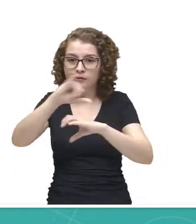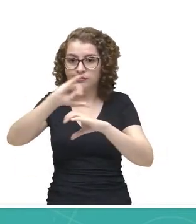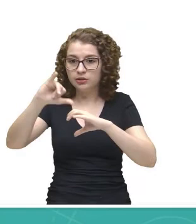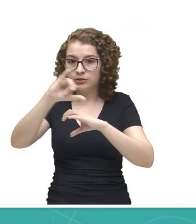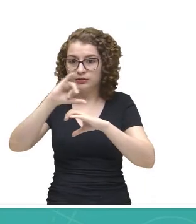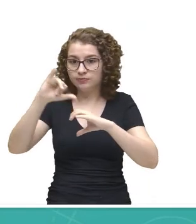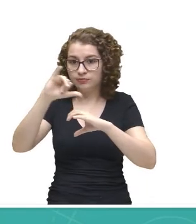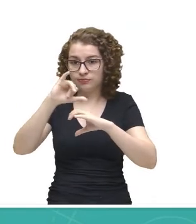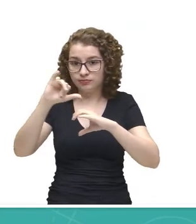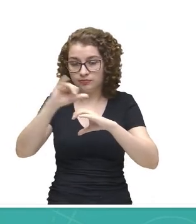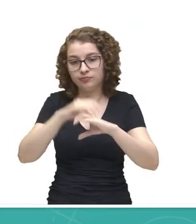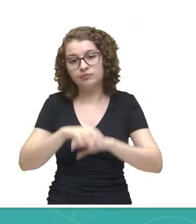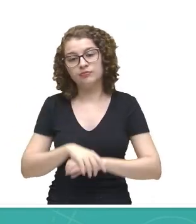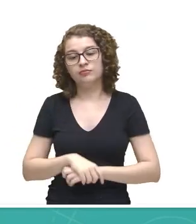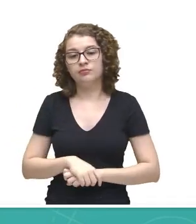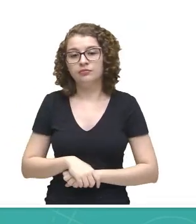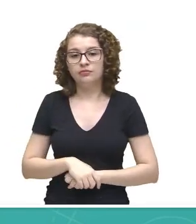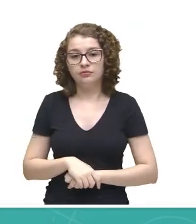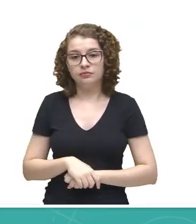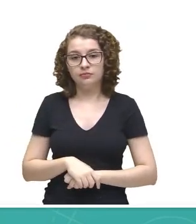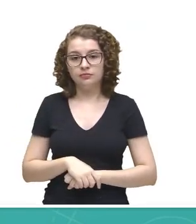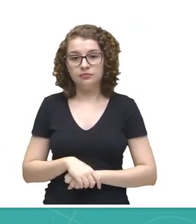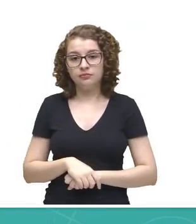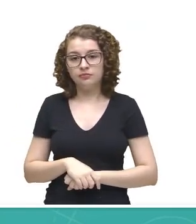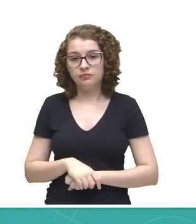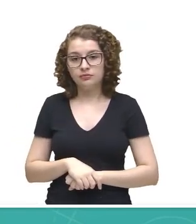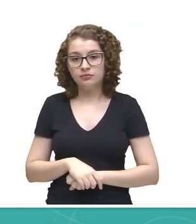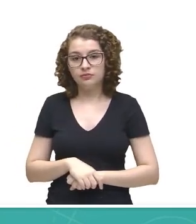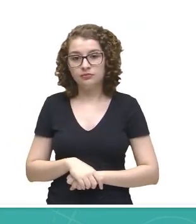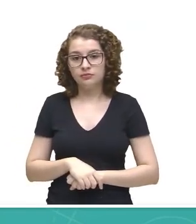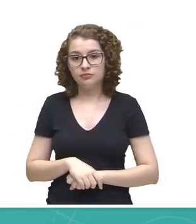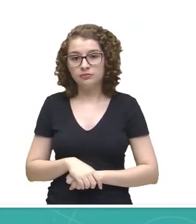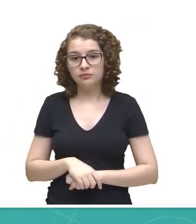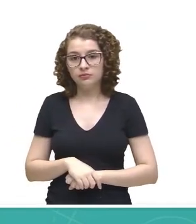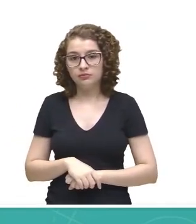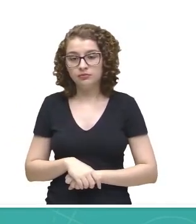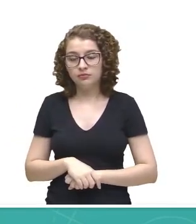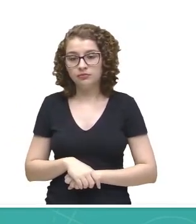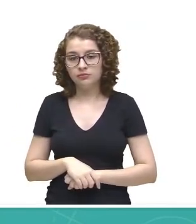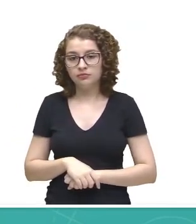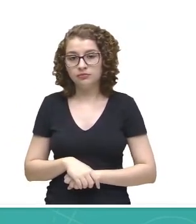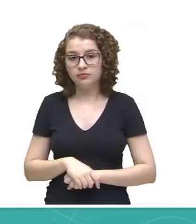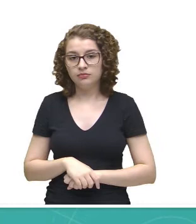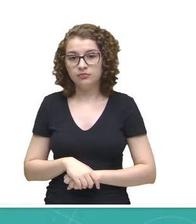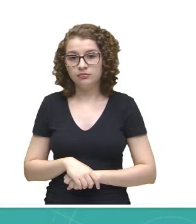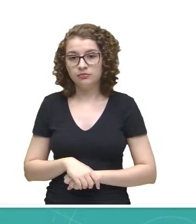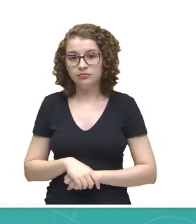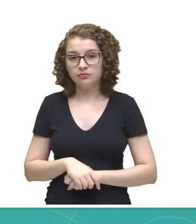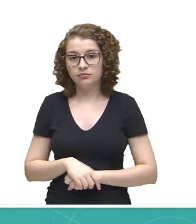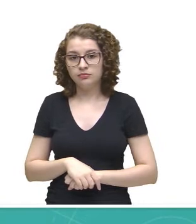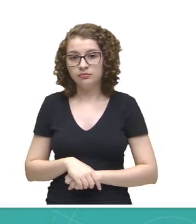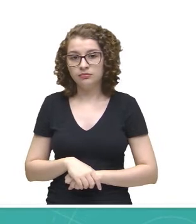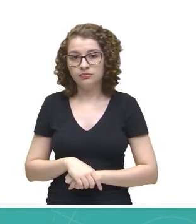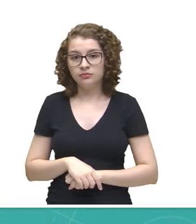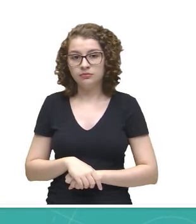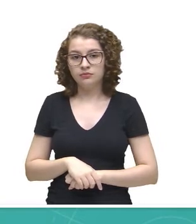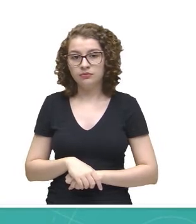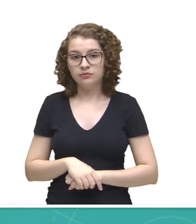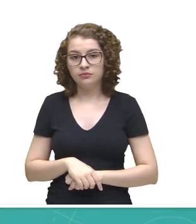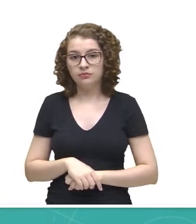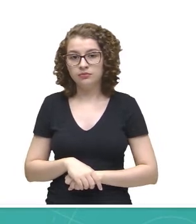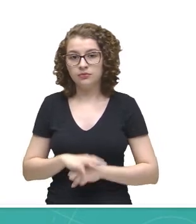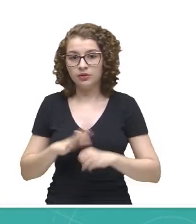energia, né? Ela é constituída ali principalmente de lipídios, que são as gorduras, tá? Então, quando a gente está com